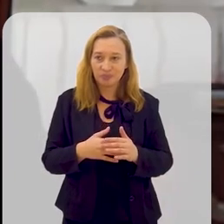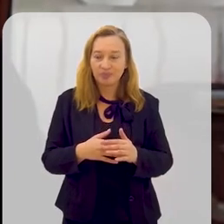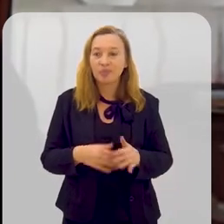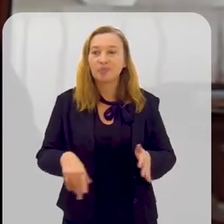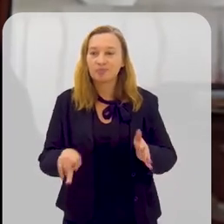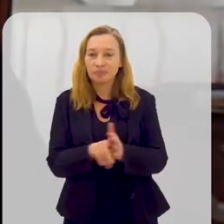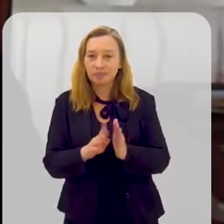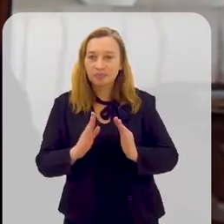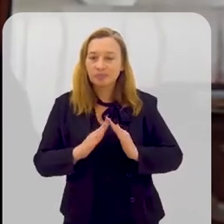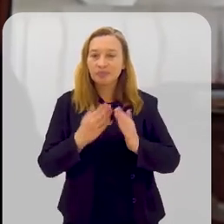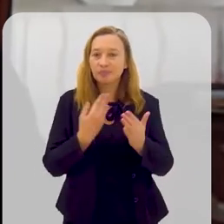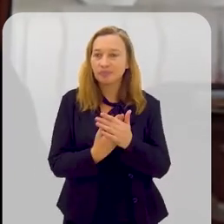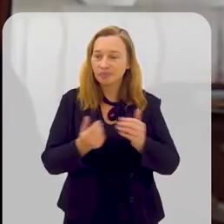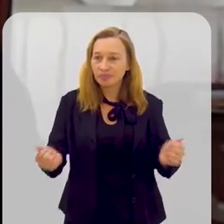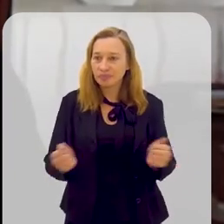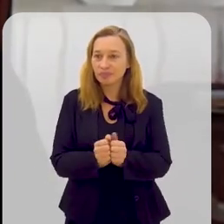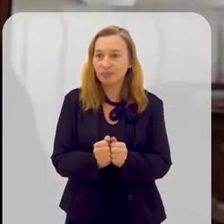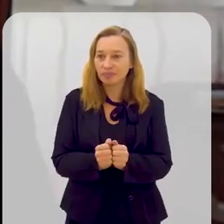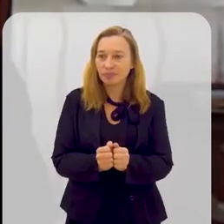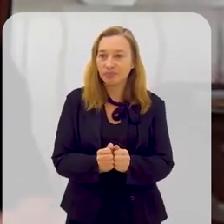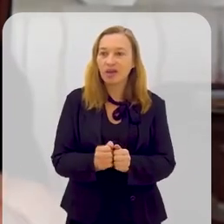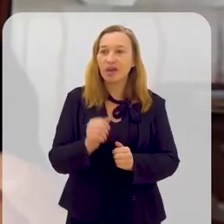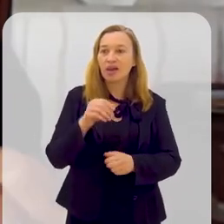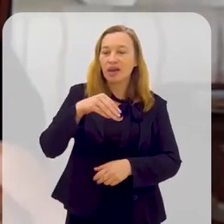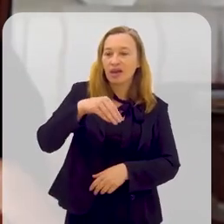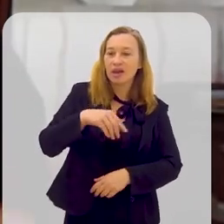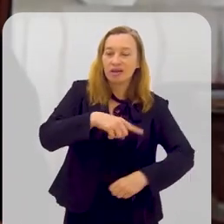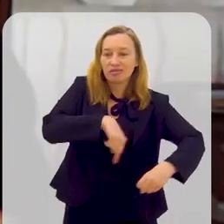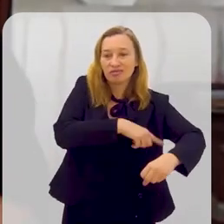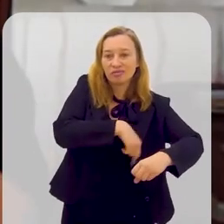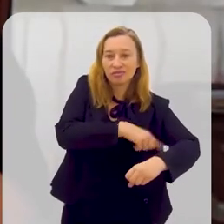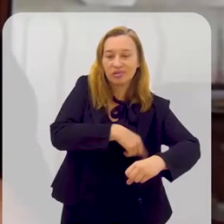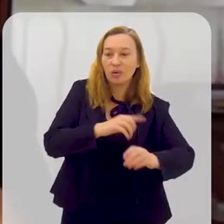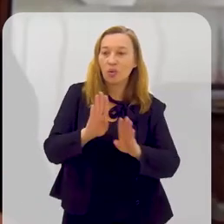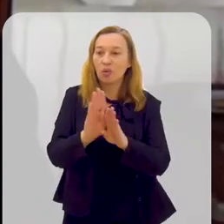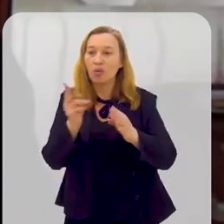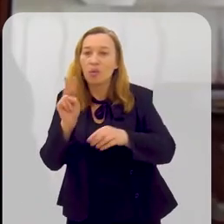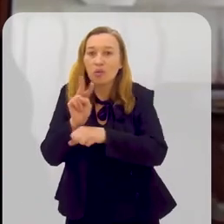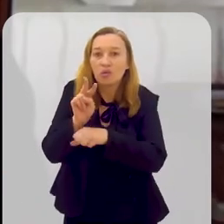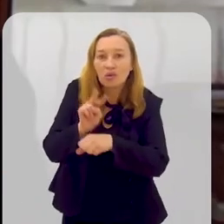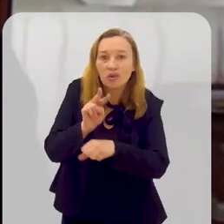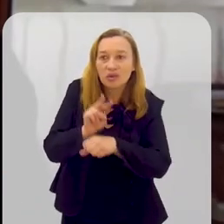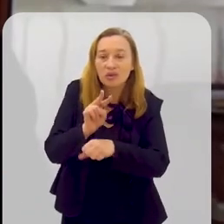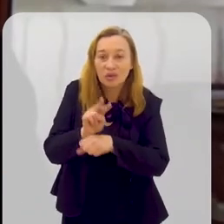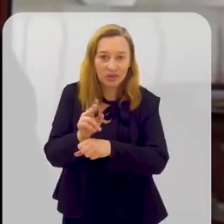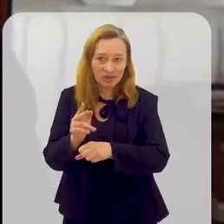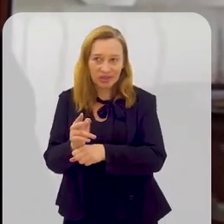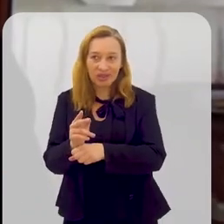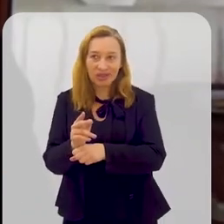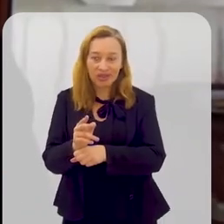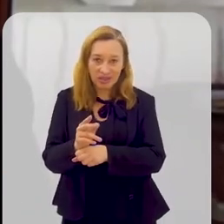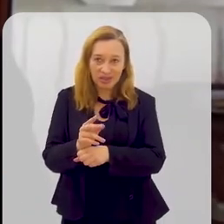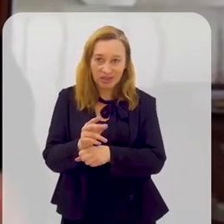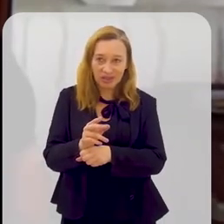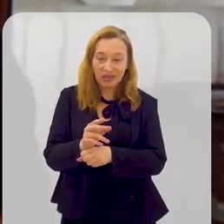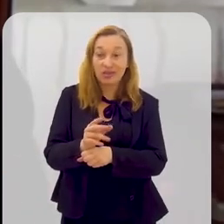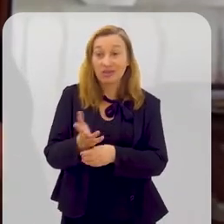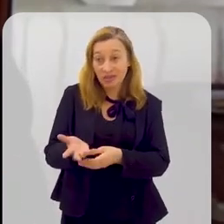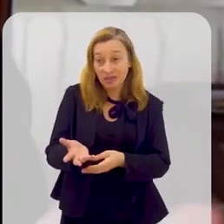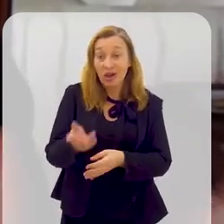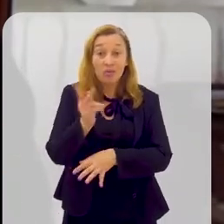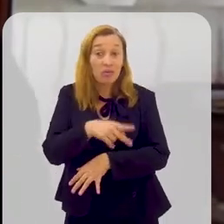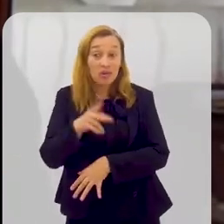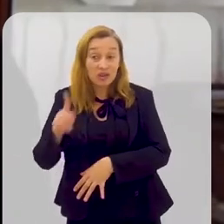no chão da escola participem desde a merendeira o porteiro a supervisor